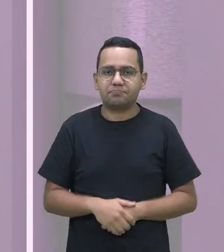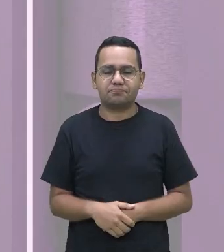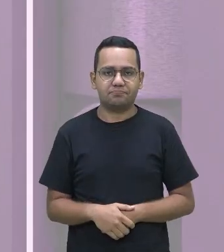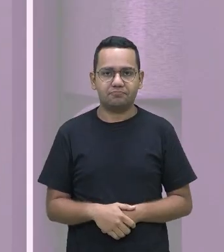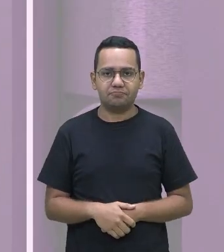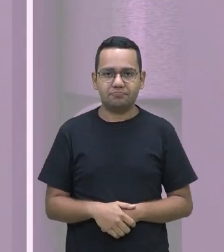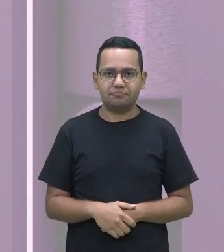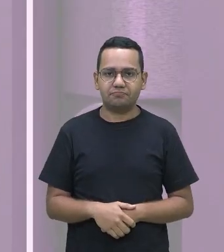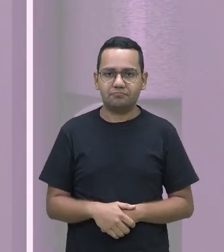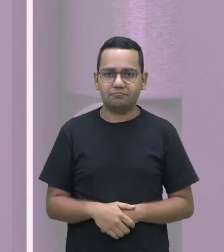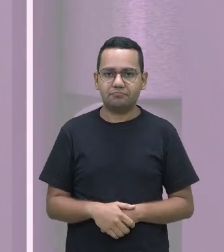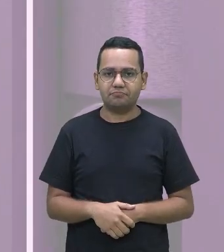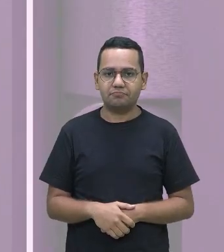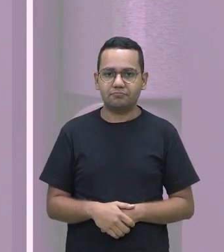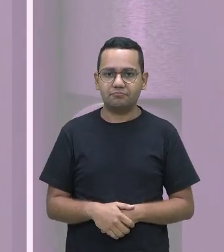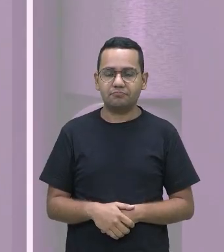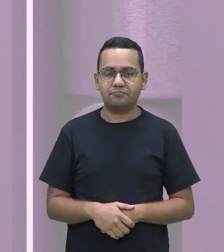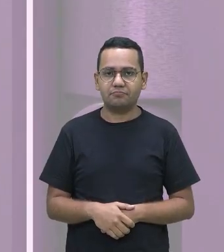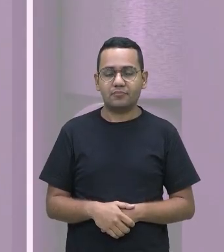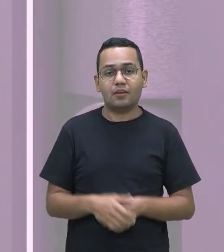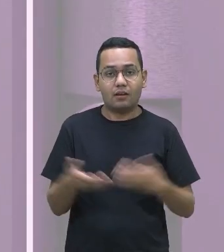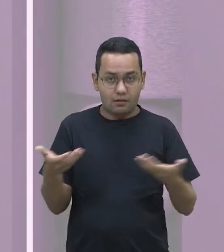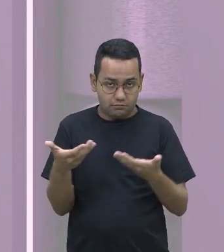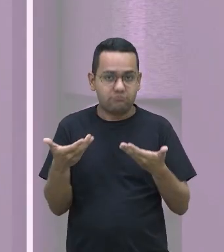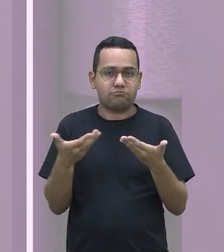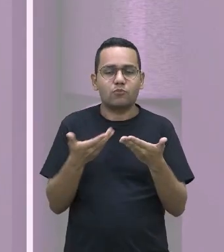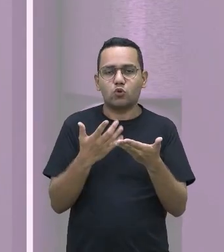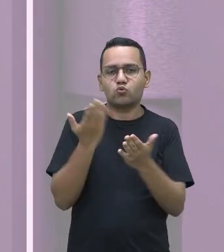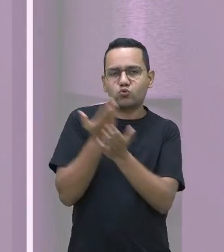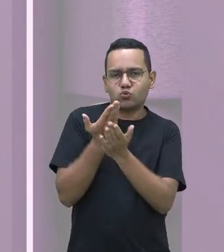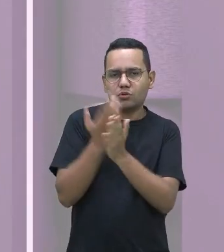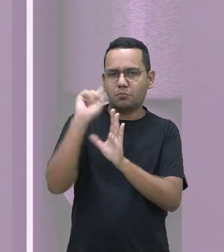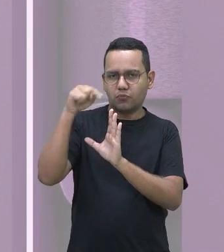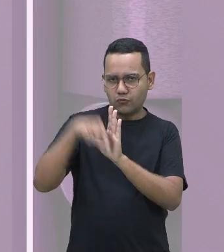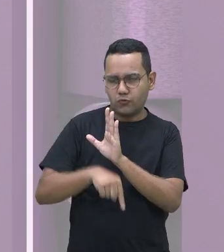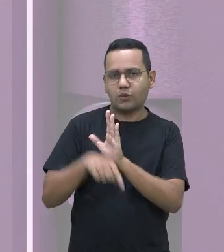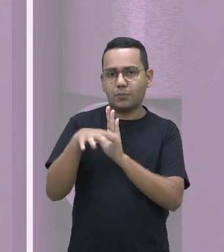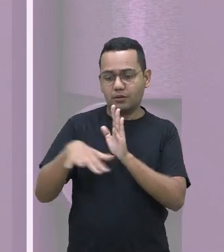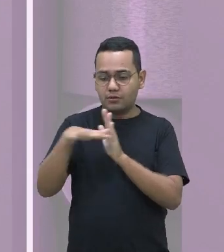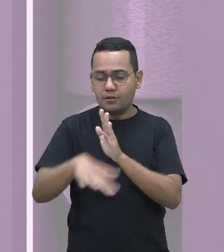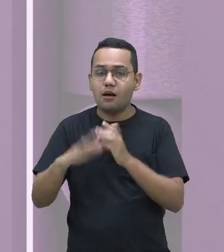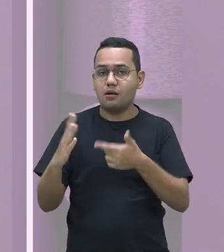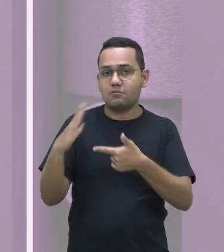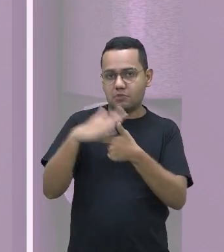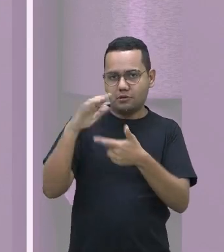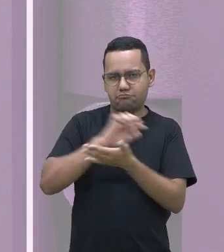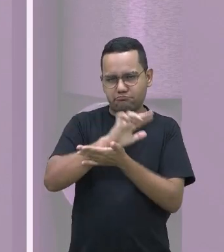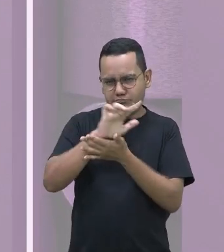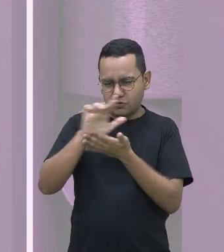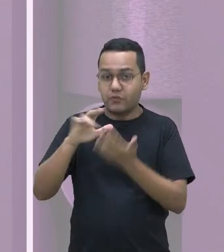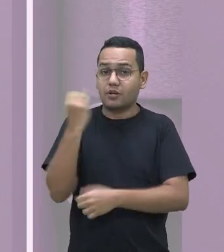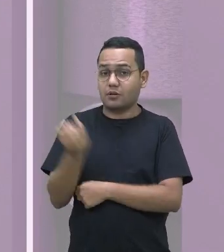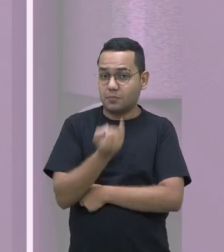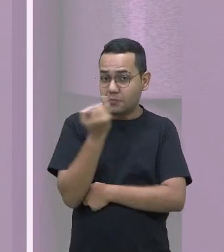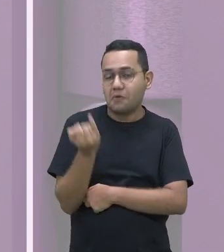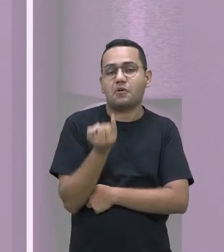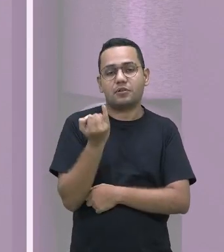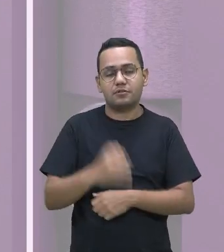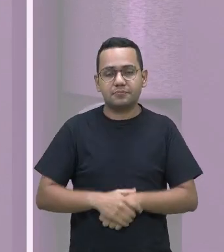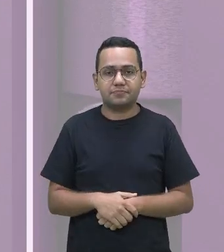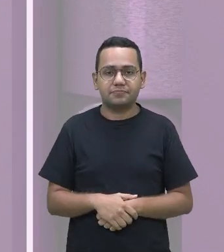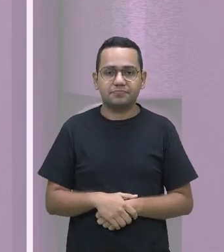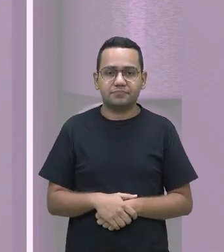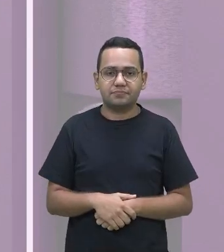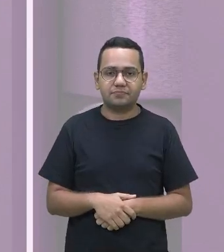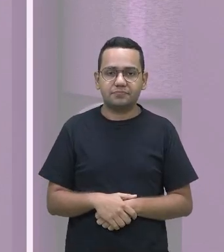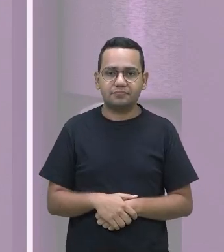relações. Muito bem, não é? Vamos aprofundar aí um pouco mais o estudo aí de triângulos, que é muito importante na geometria plana, e